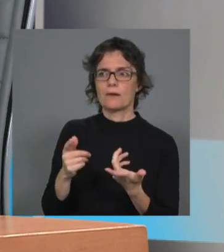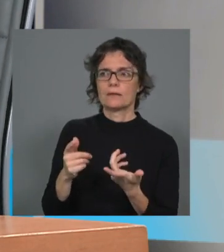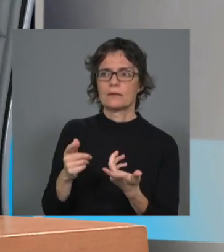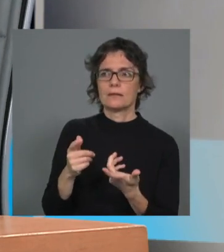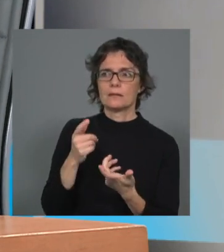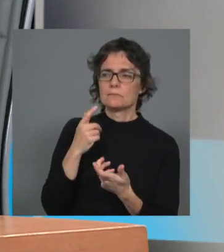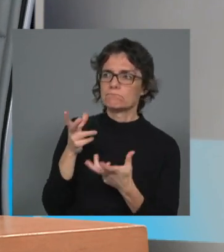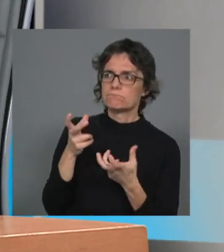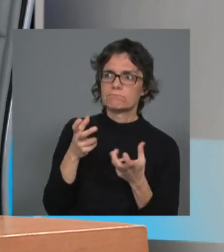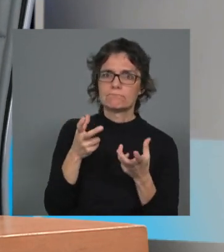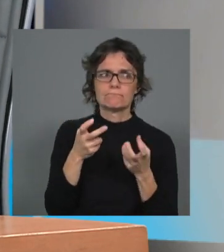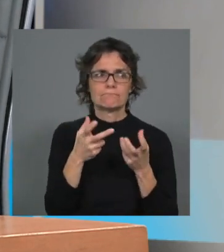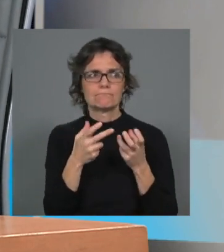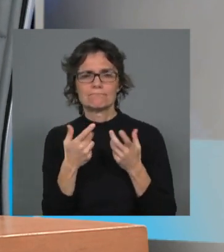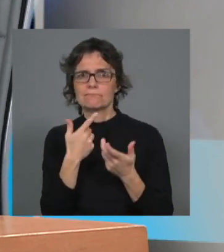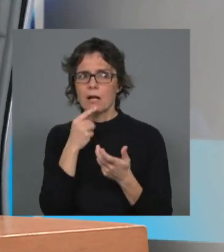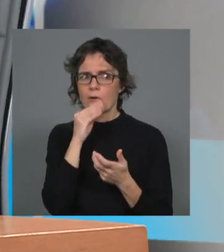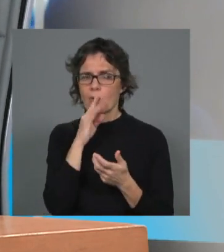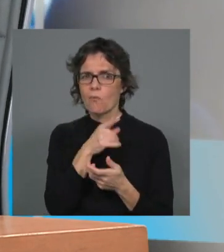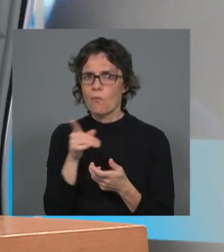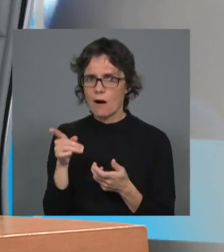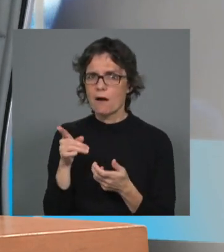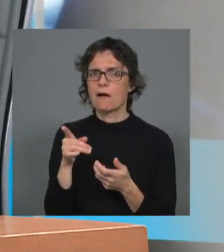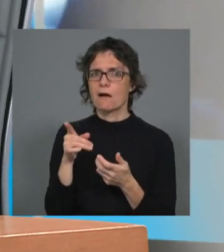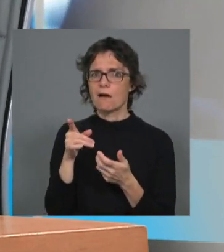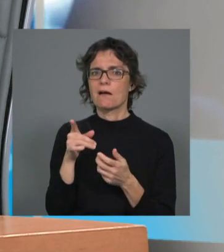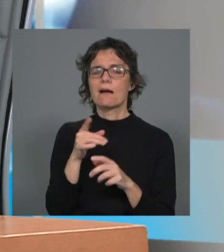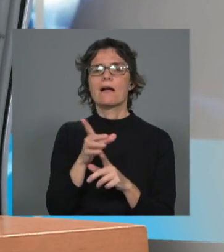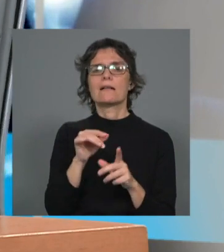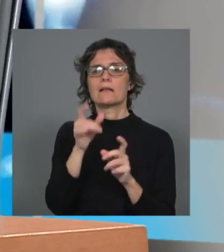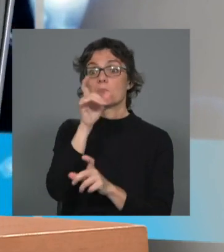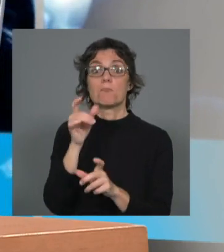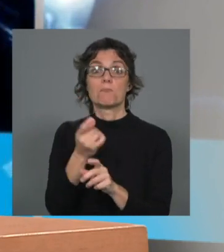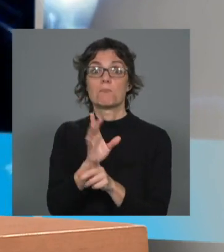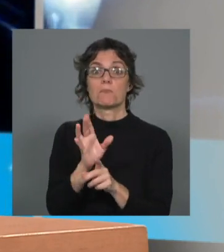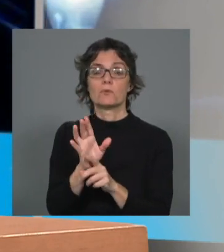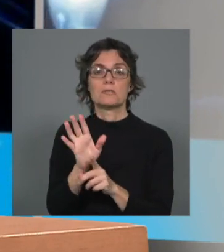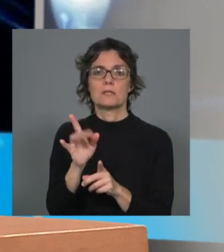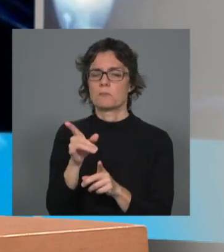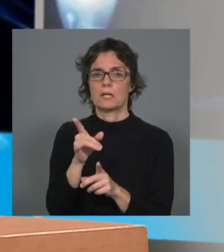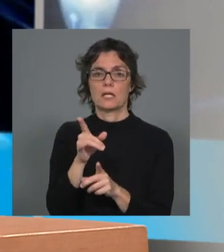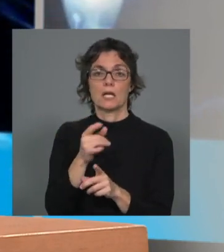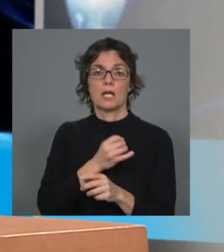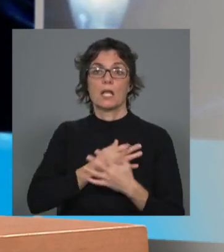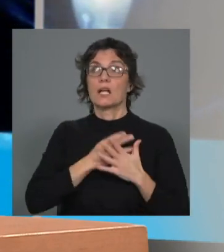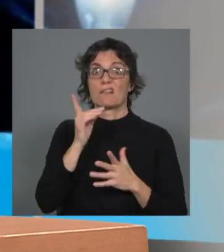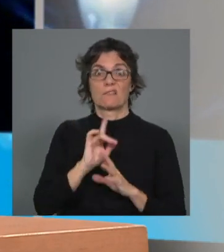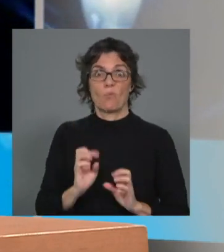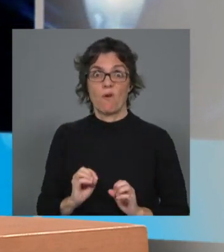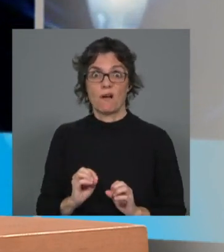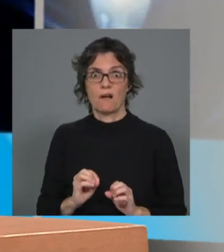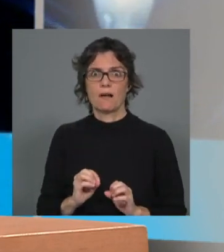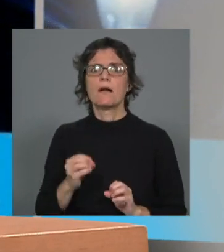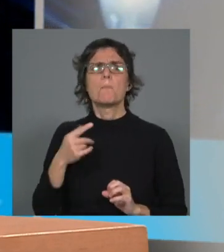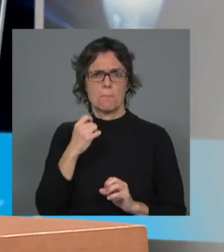testemunhos, tem havido realmente testemunhos interessantíssimos, inclusive de pessoas que não são crentes e que foram